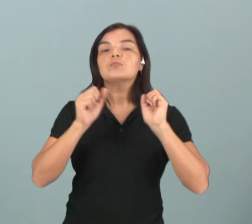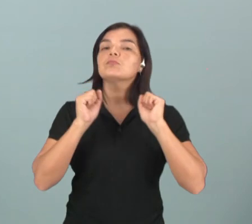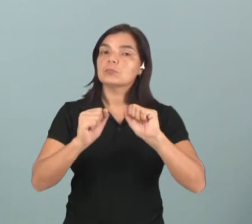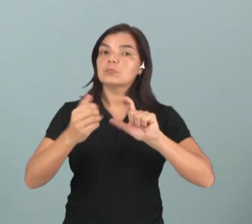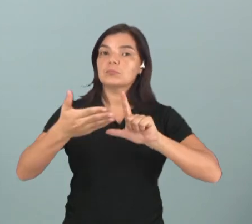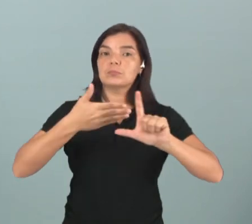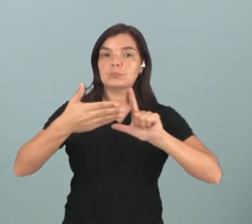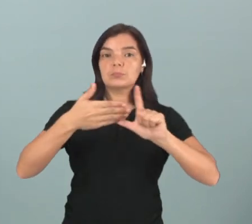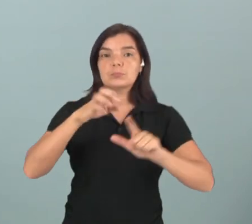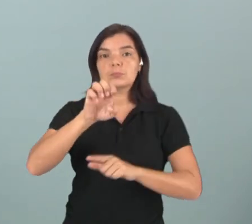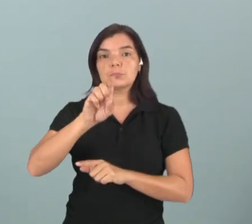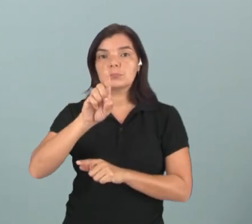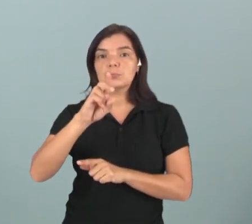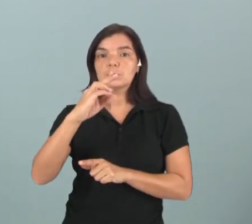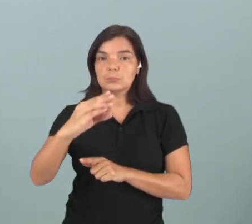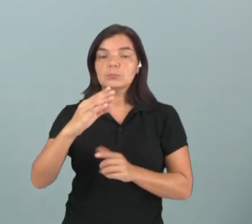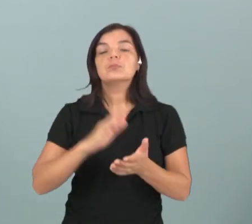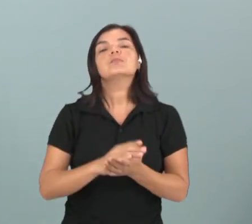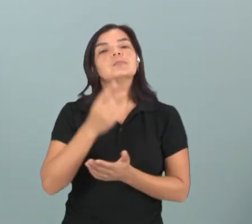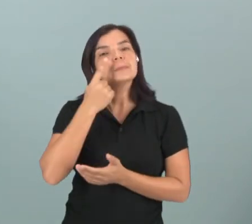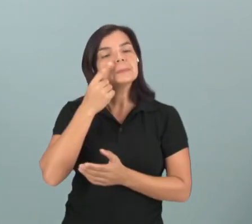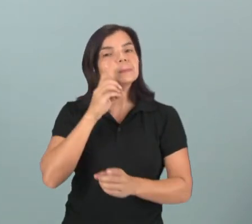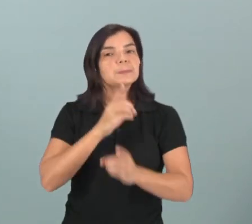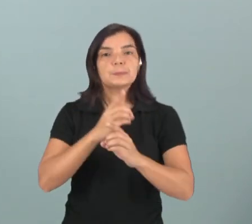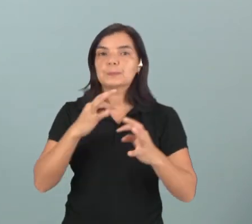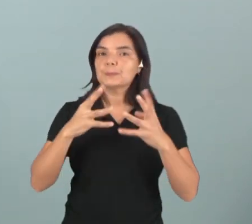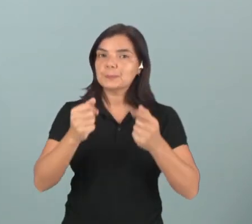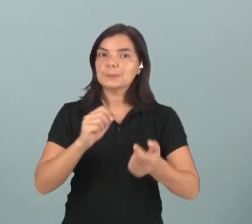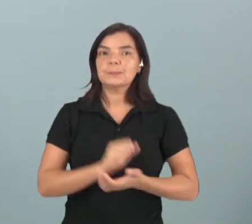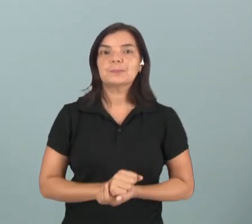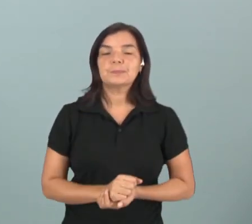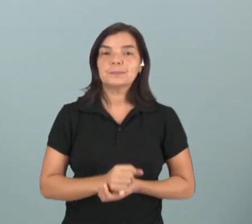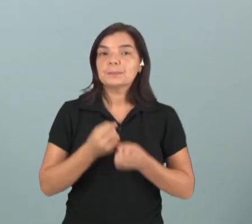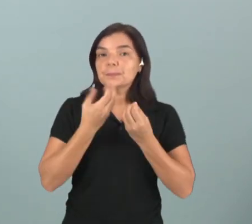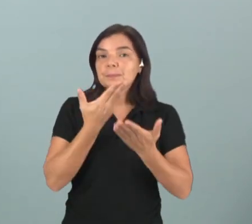vocês podem acessar a plataforma Eduque, que lá vocês vão encontrar tudo isso.